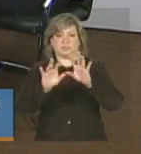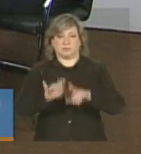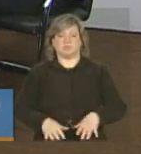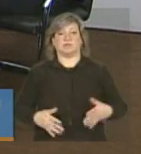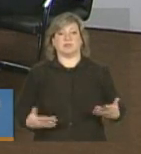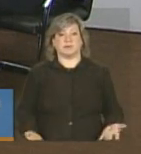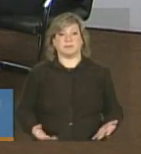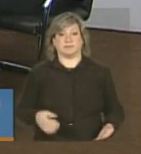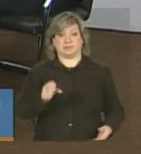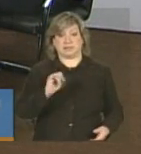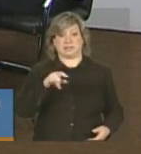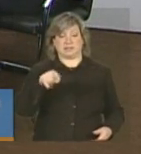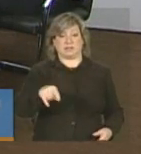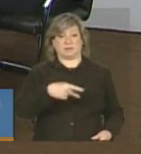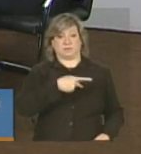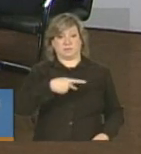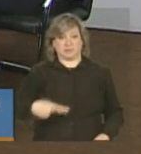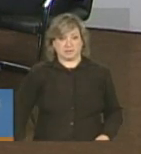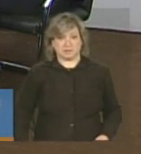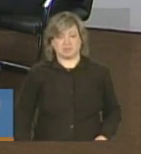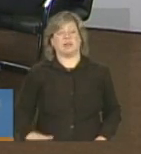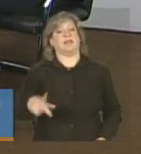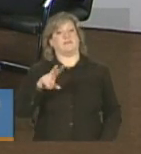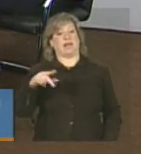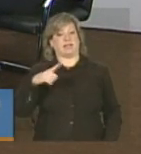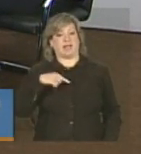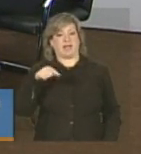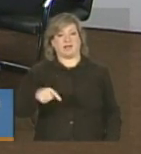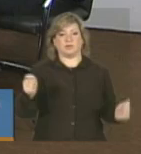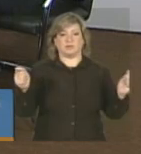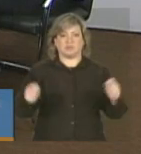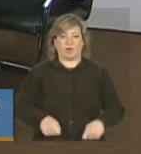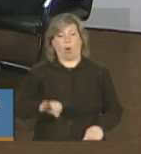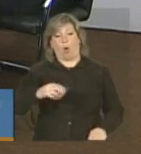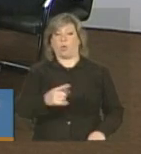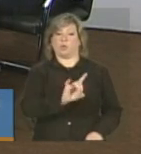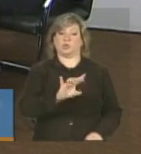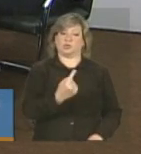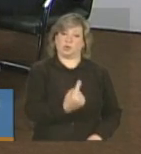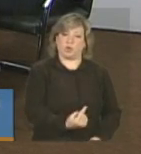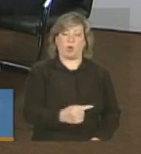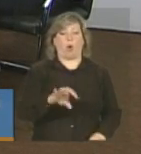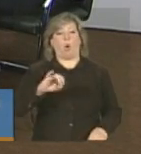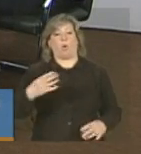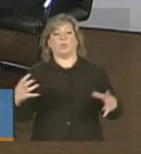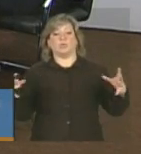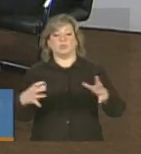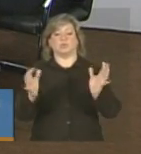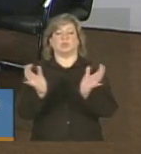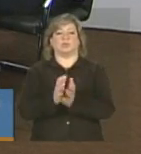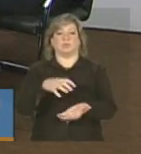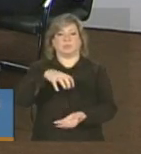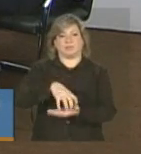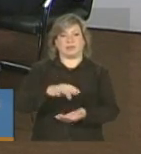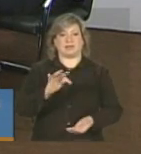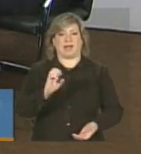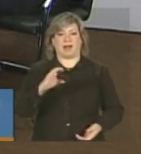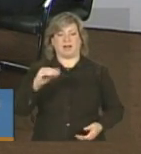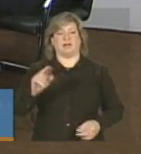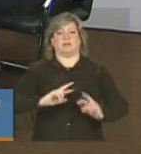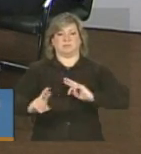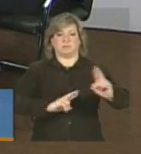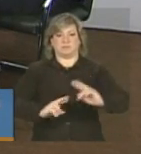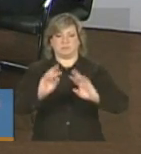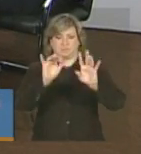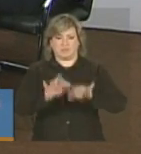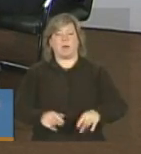se o presidente terá esta condição de, ou sozinho, ou junto com alguém da equipe técnica, responder o questionário, pode